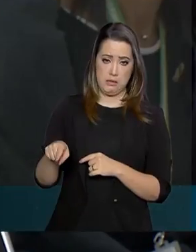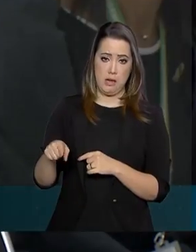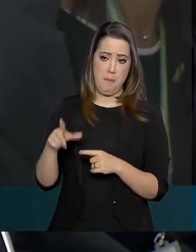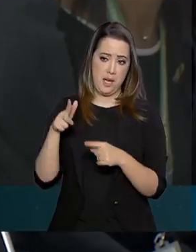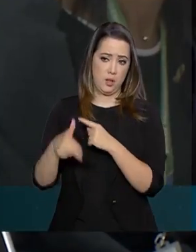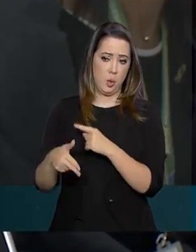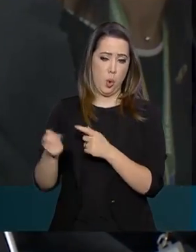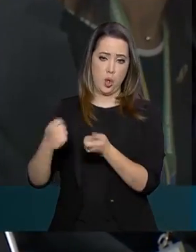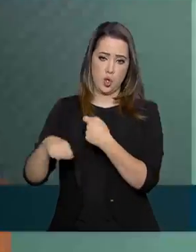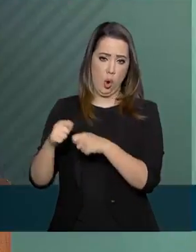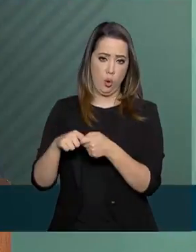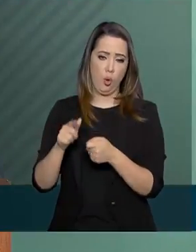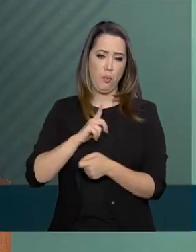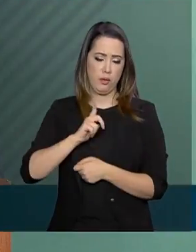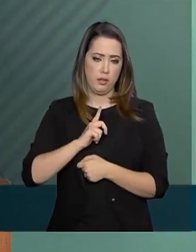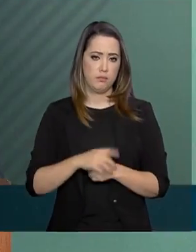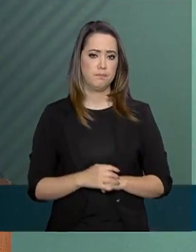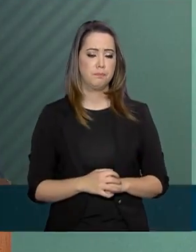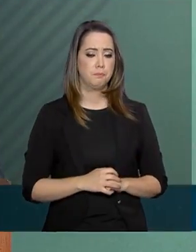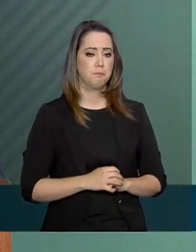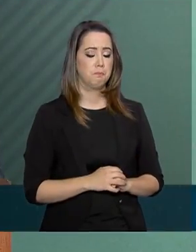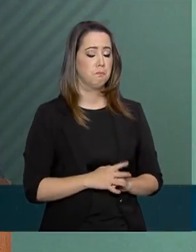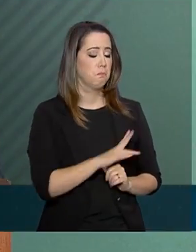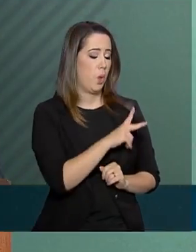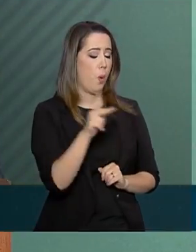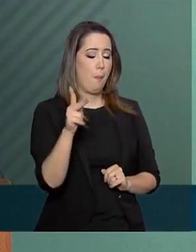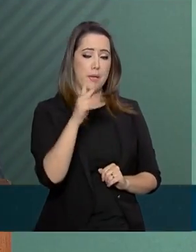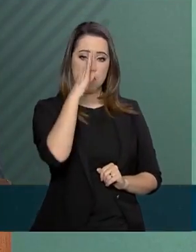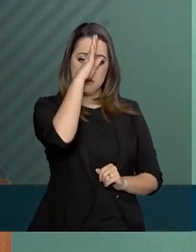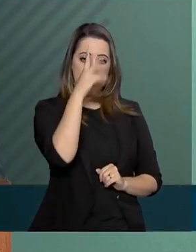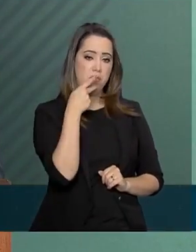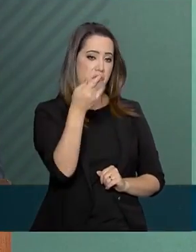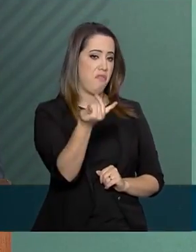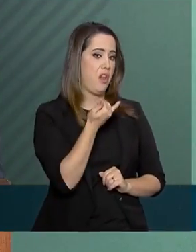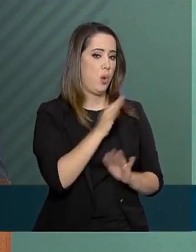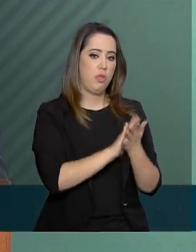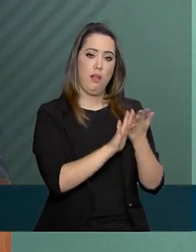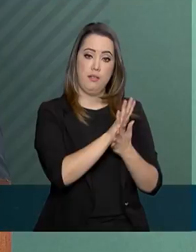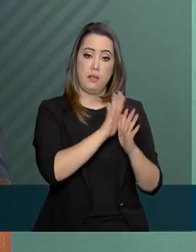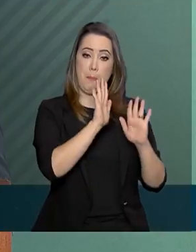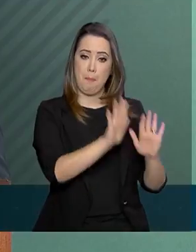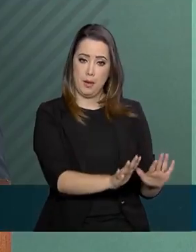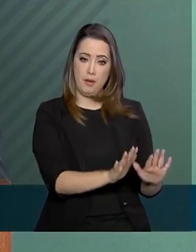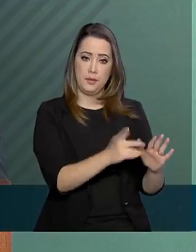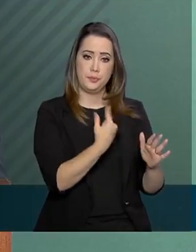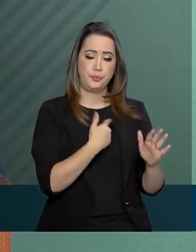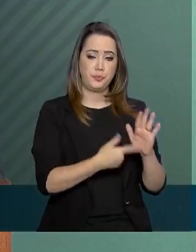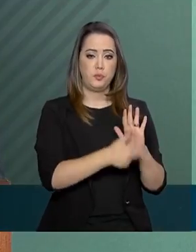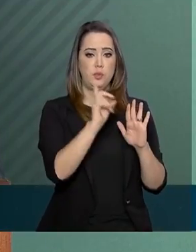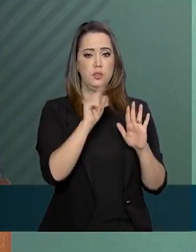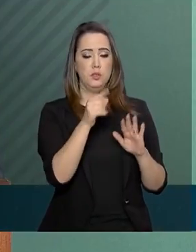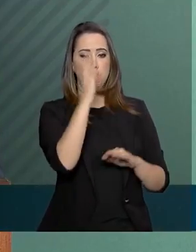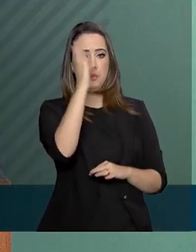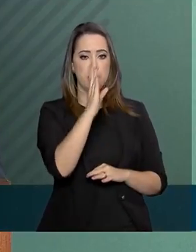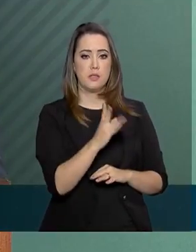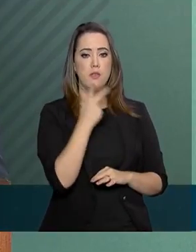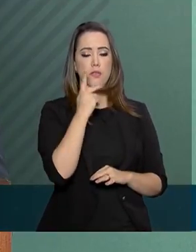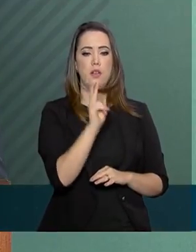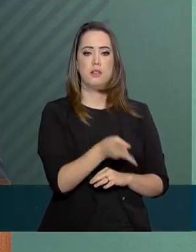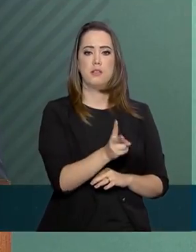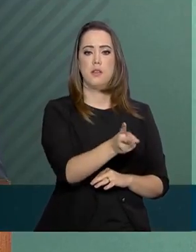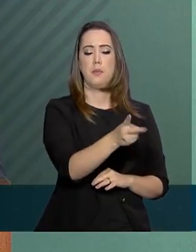ação nesse sentido o presidente não me comentou mas pretende juntamente a posição do brasil é de que